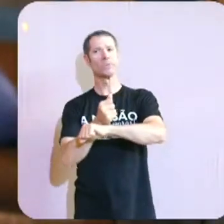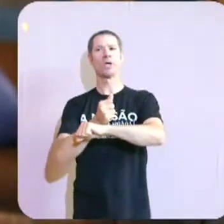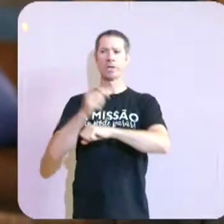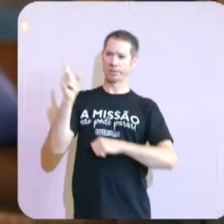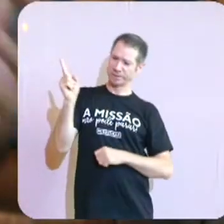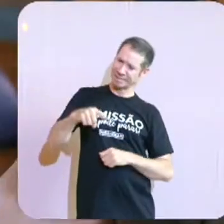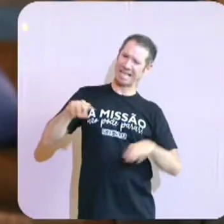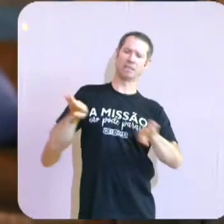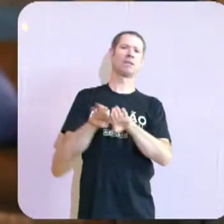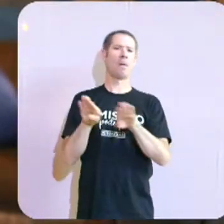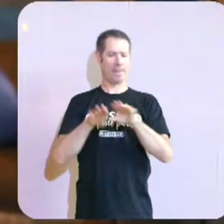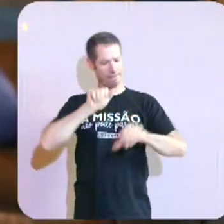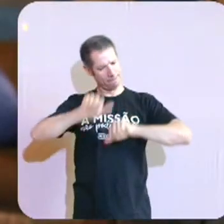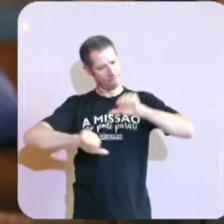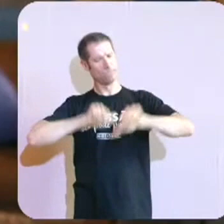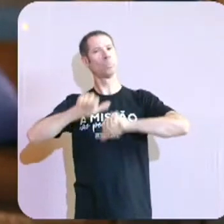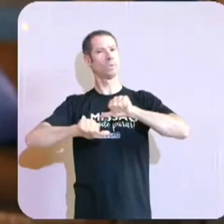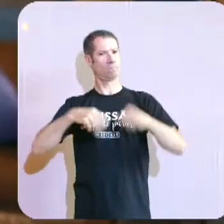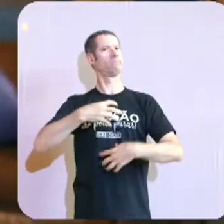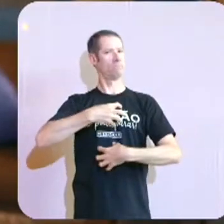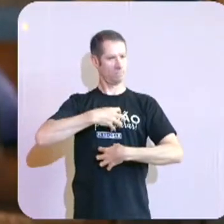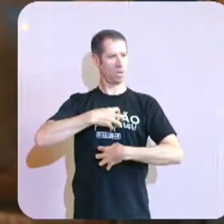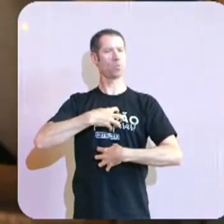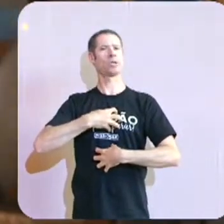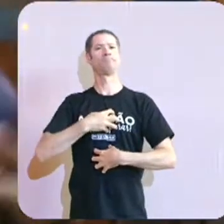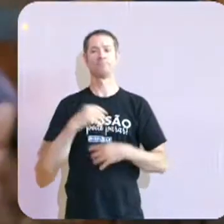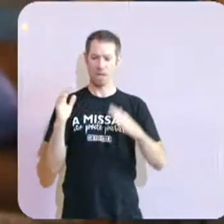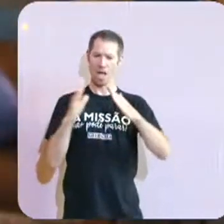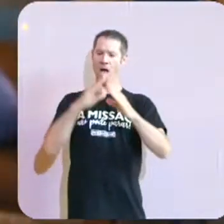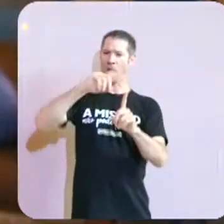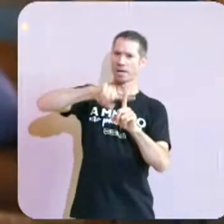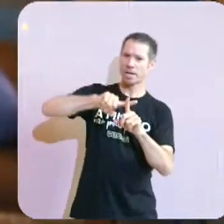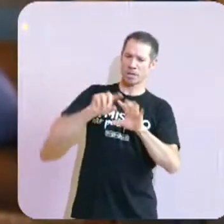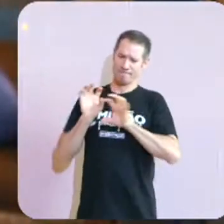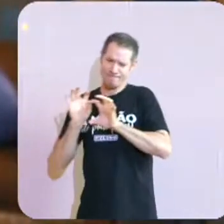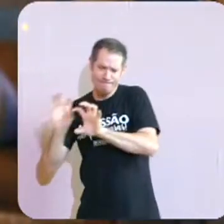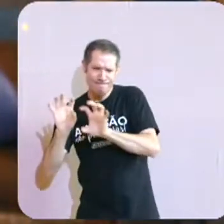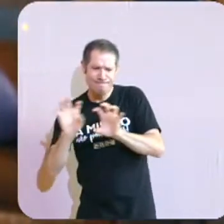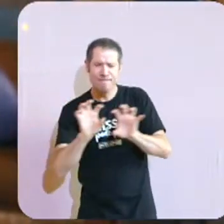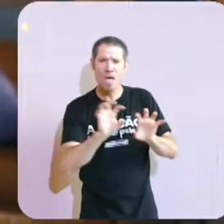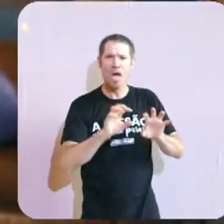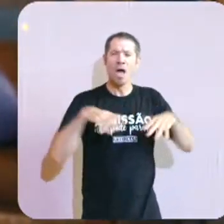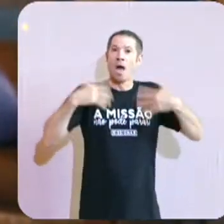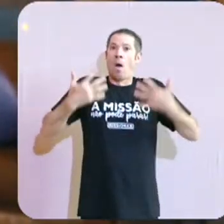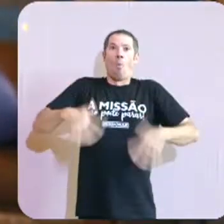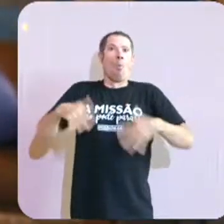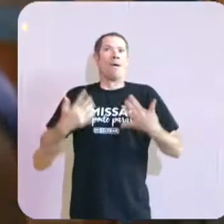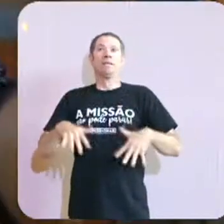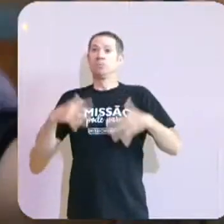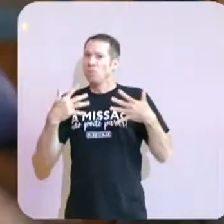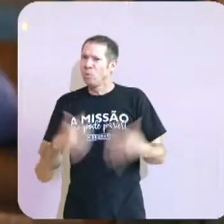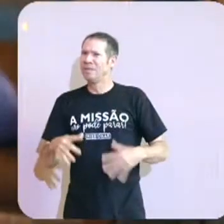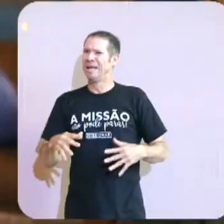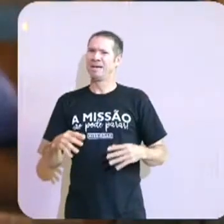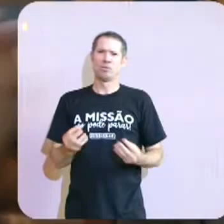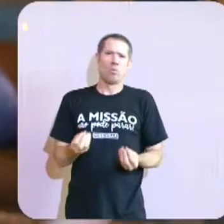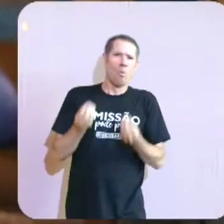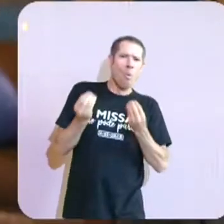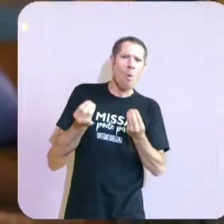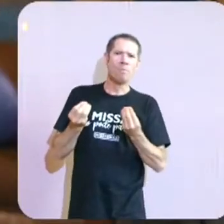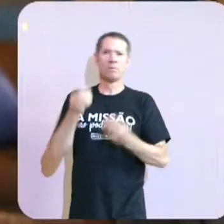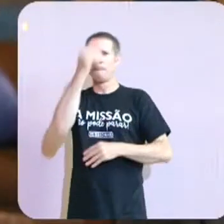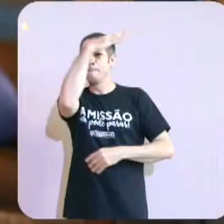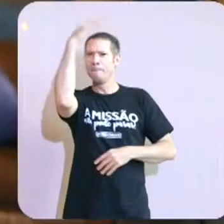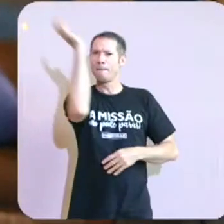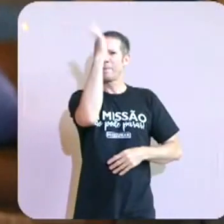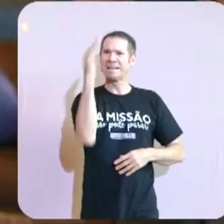igreja também está mudando. E a igreja está sendo afetada de uma maneira impressionante. Incontáveis templos no